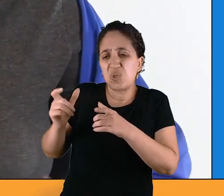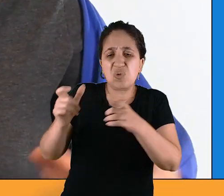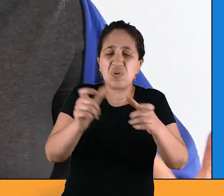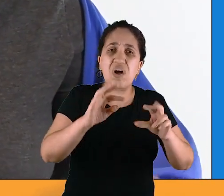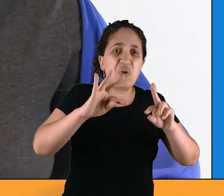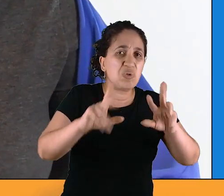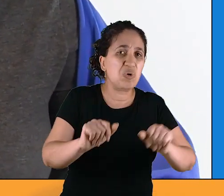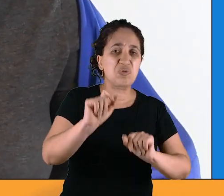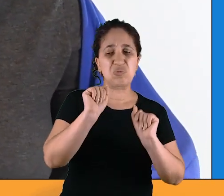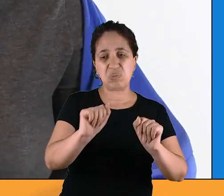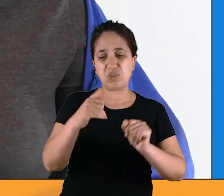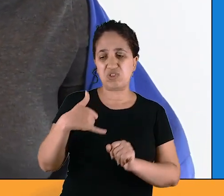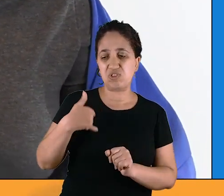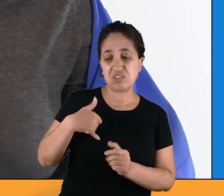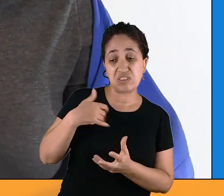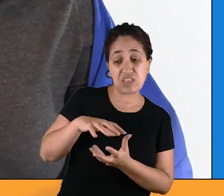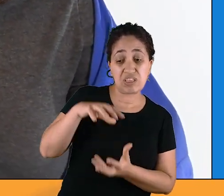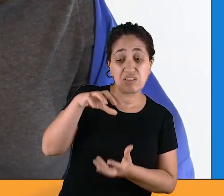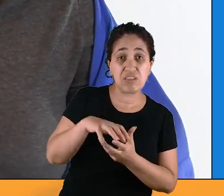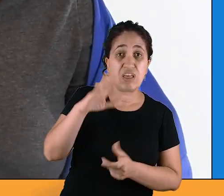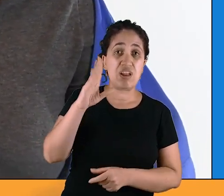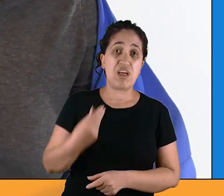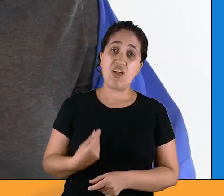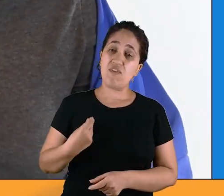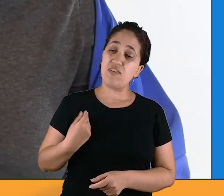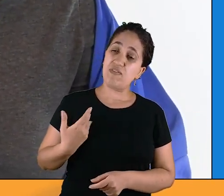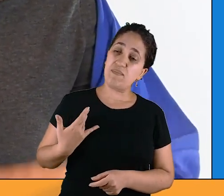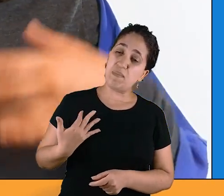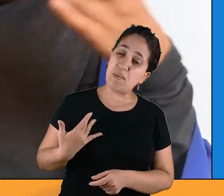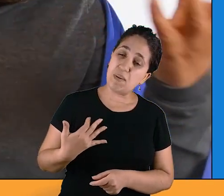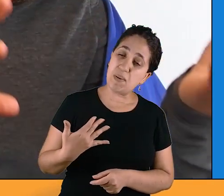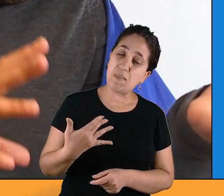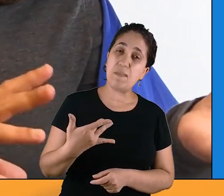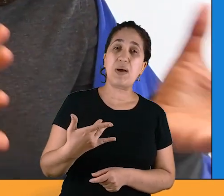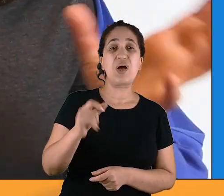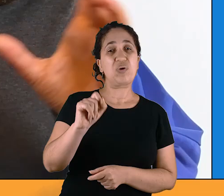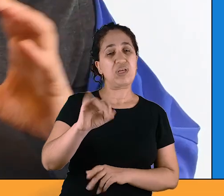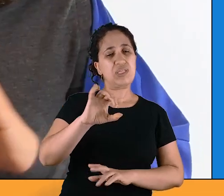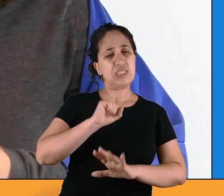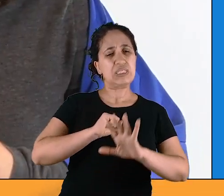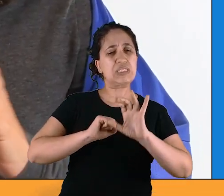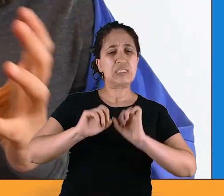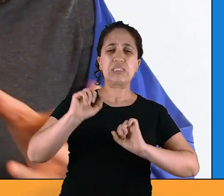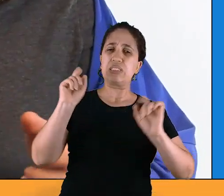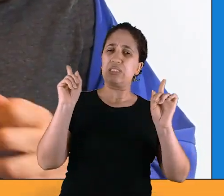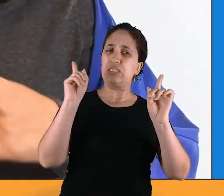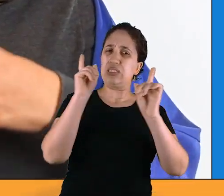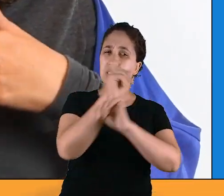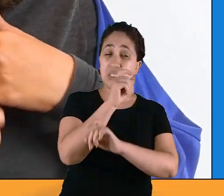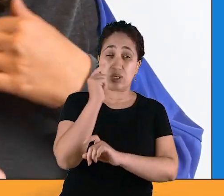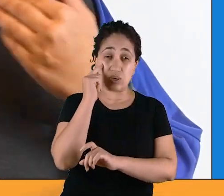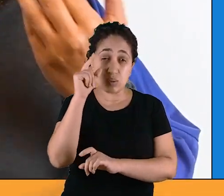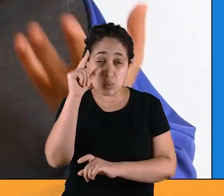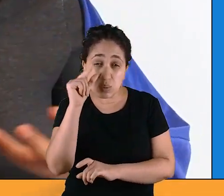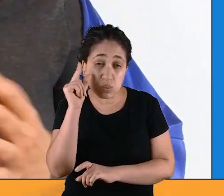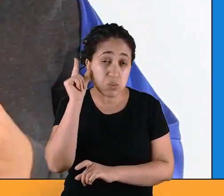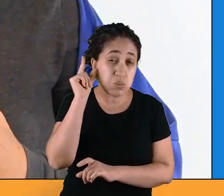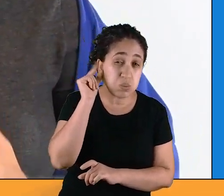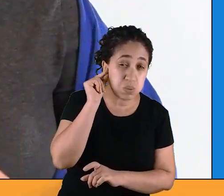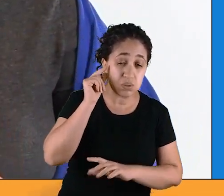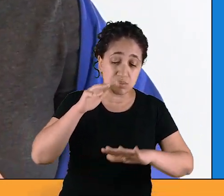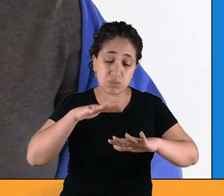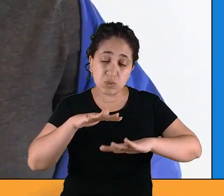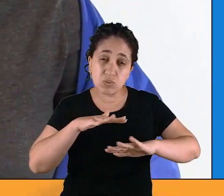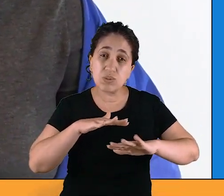público. Na terceira idade, pessoas que vão vivendo cada vez mais, acabam adquirindo algumas dificuldades de visão, de audição,